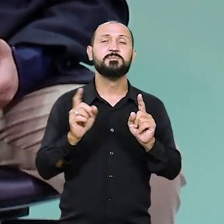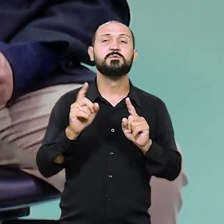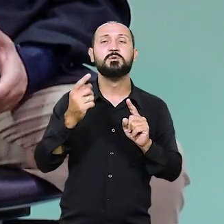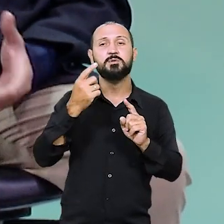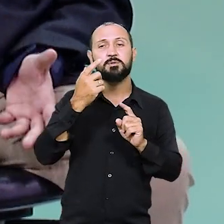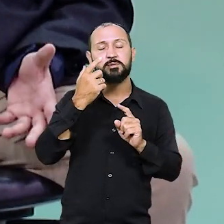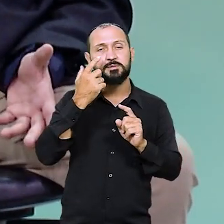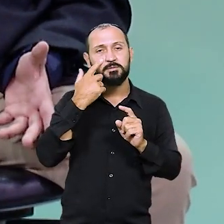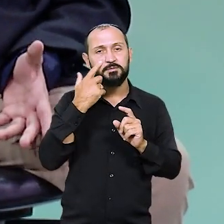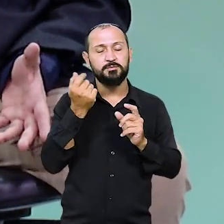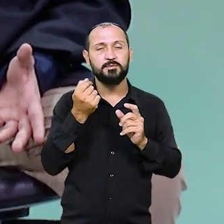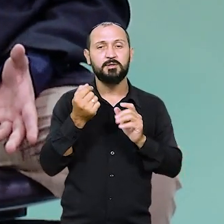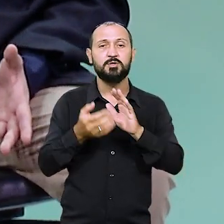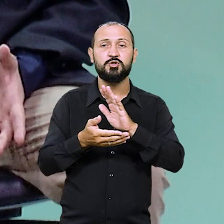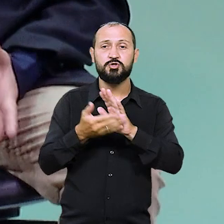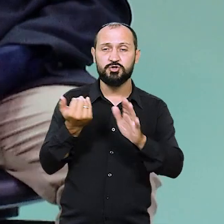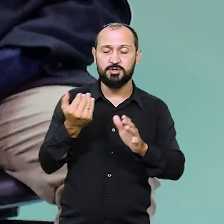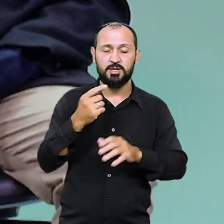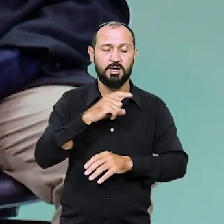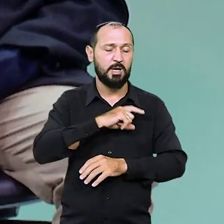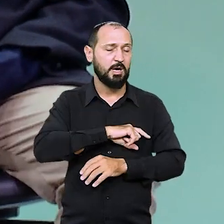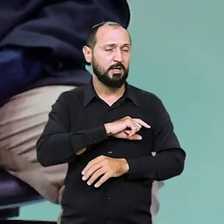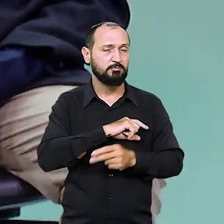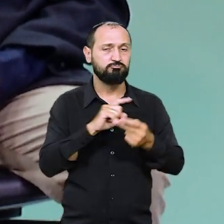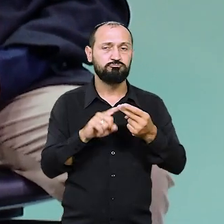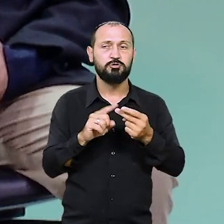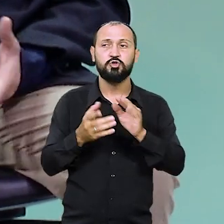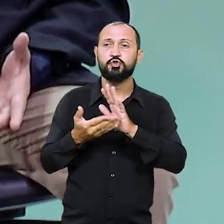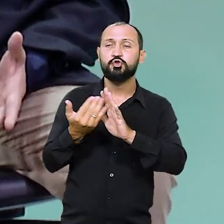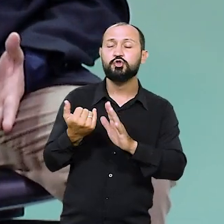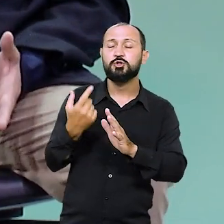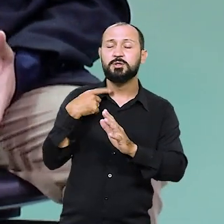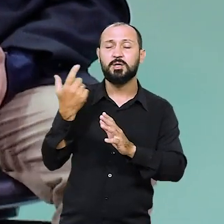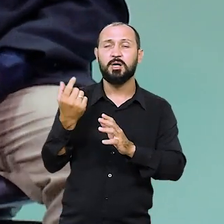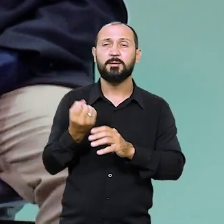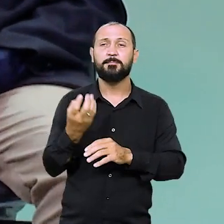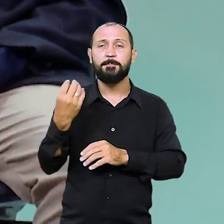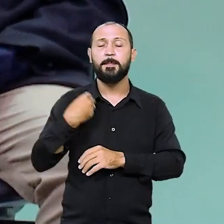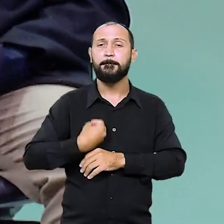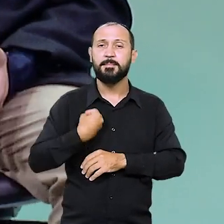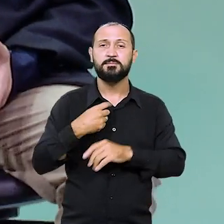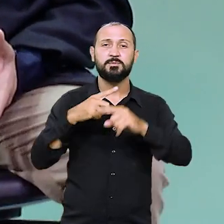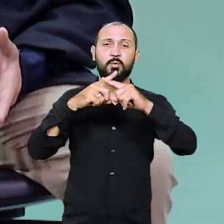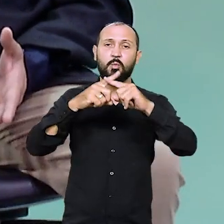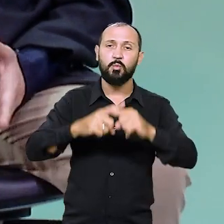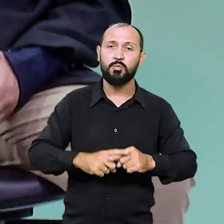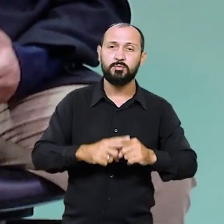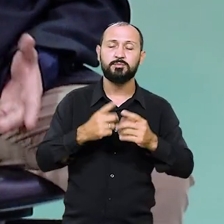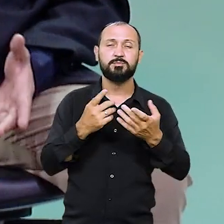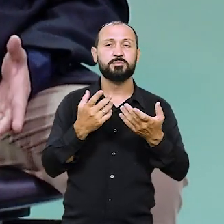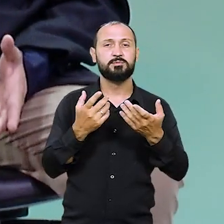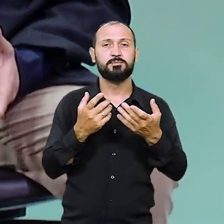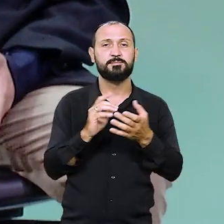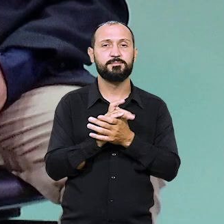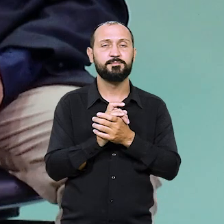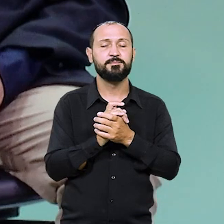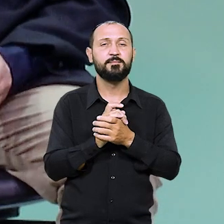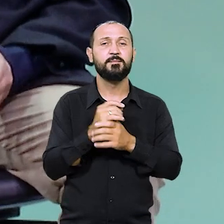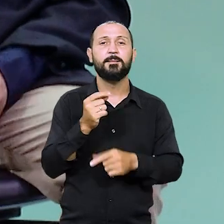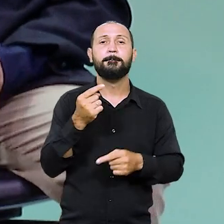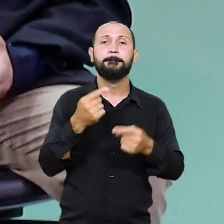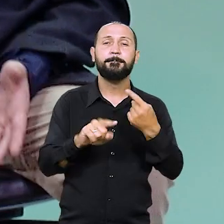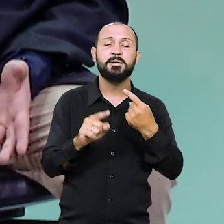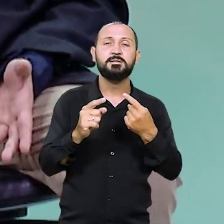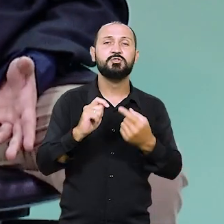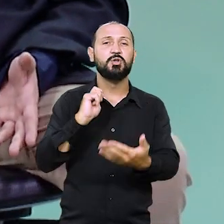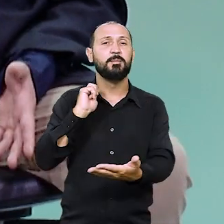devedor a estar pagando a sua dívida. Não só a previsão de apreensão da CNH e do passaporte, mas também